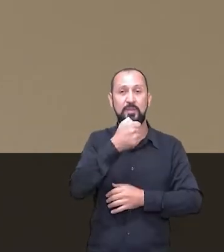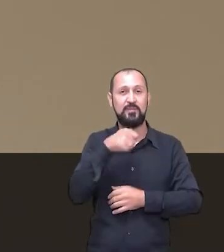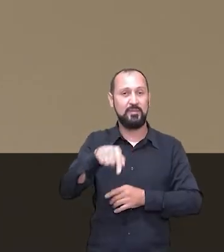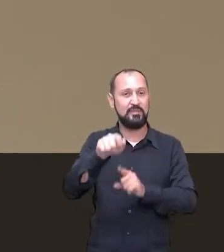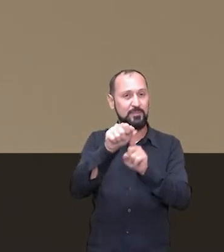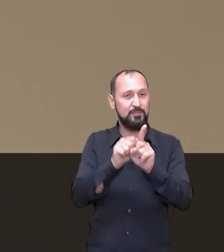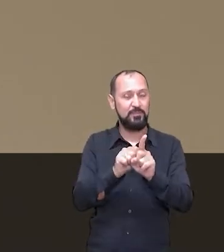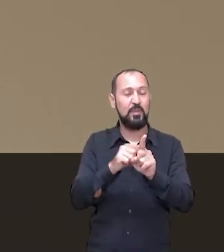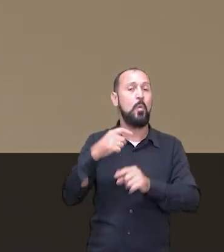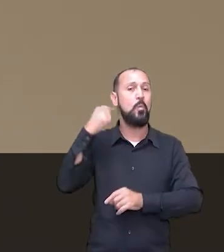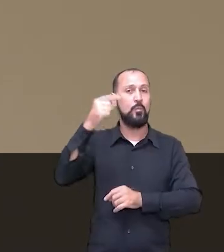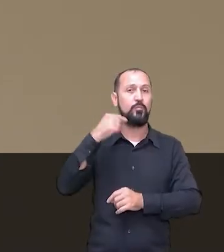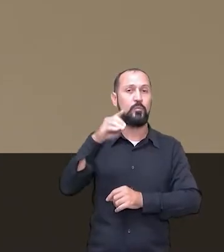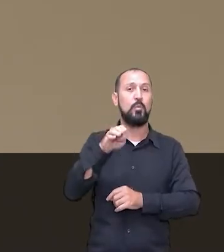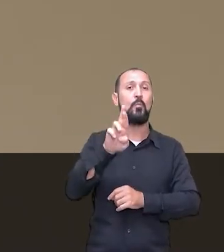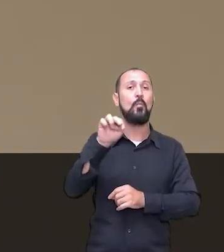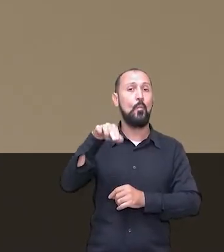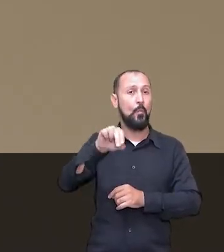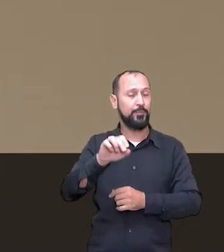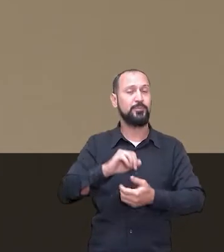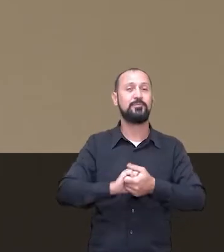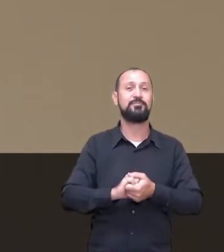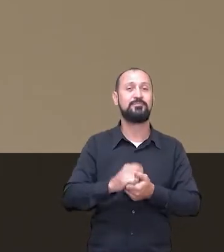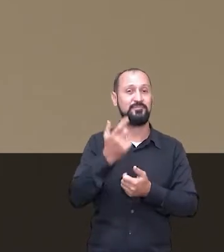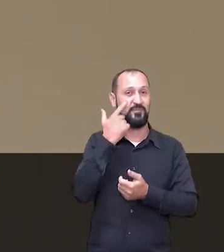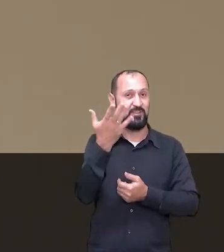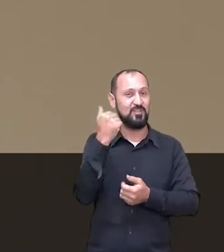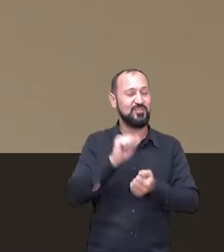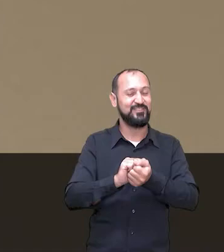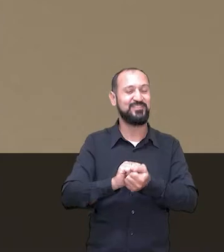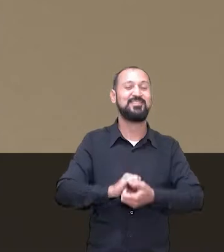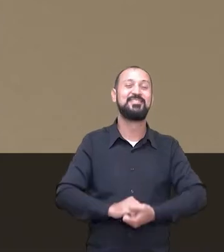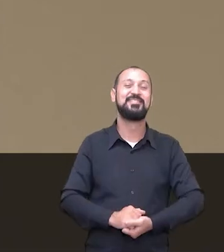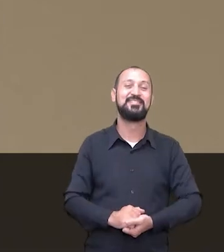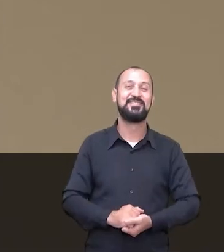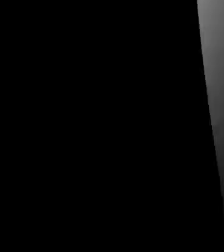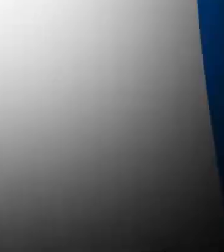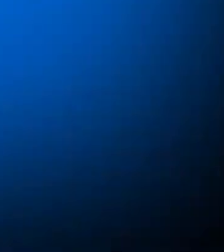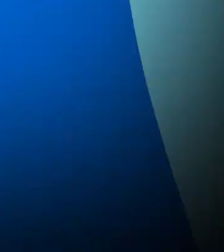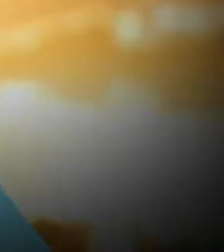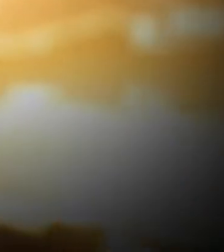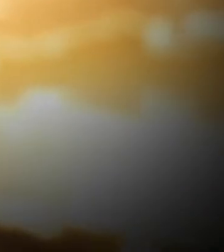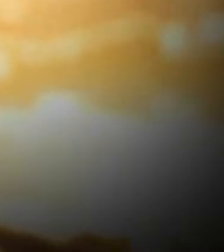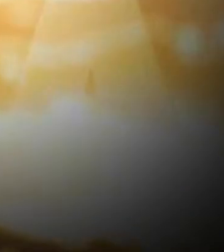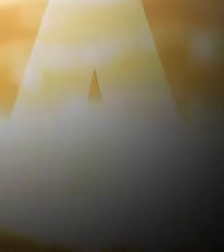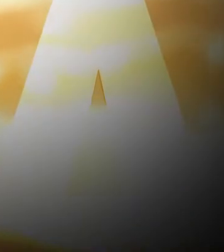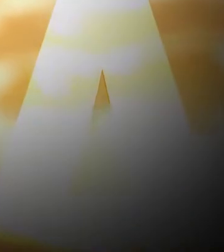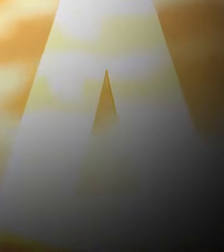O entrevistado desse mês é o advogado Bruno Rumiato. Fique com a gente!